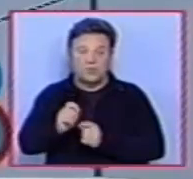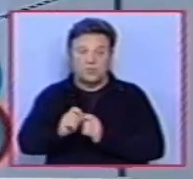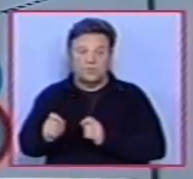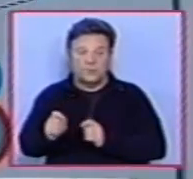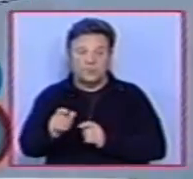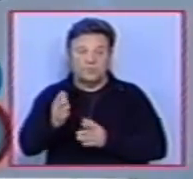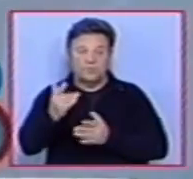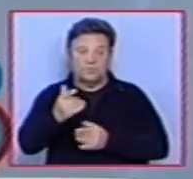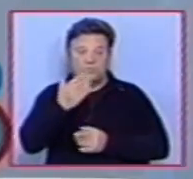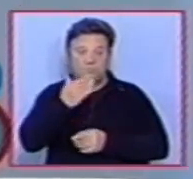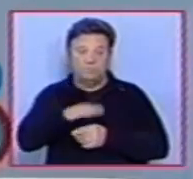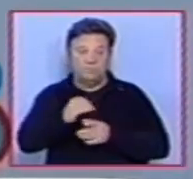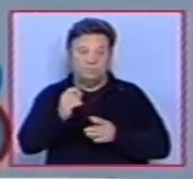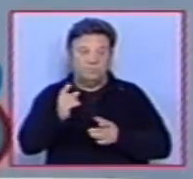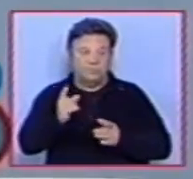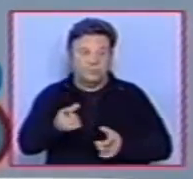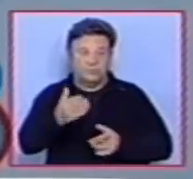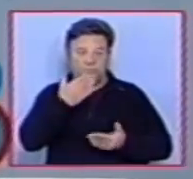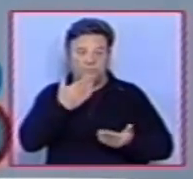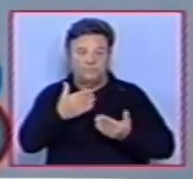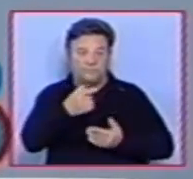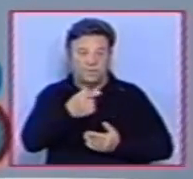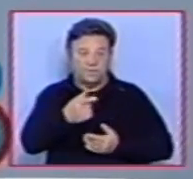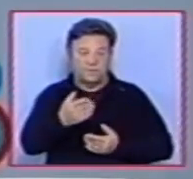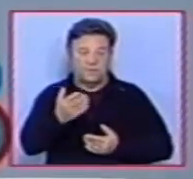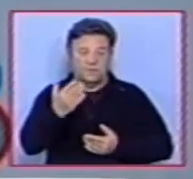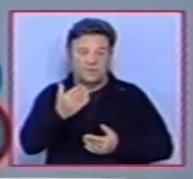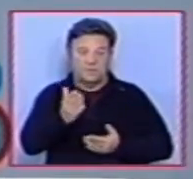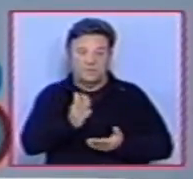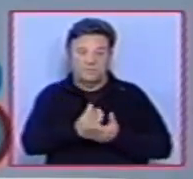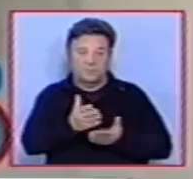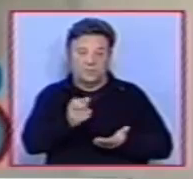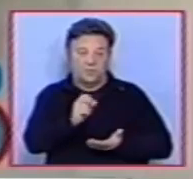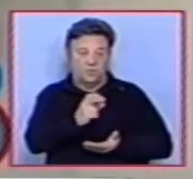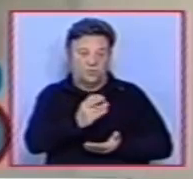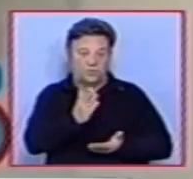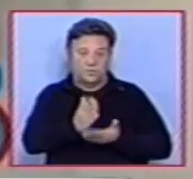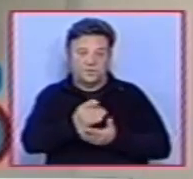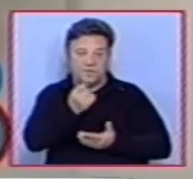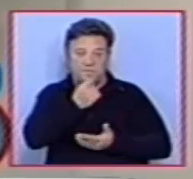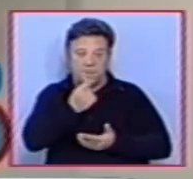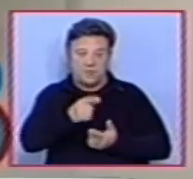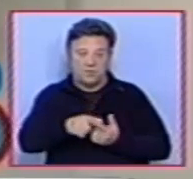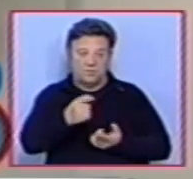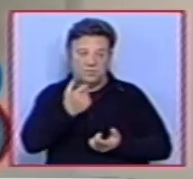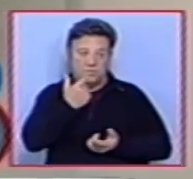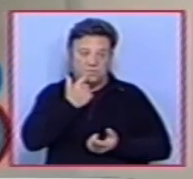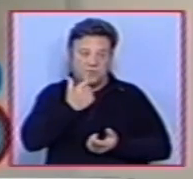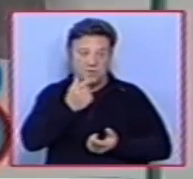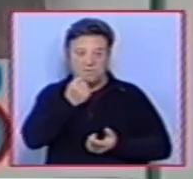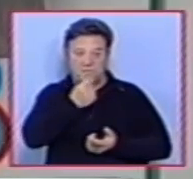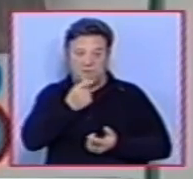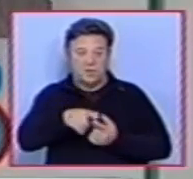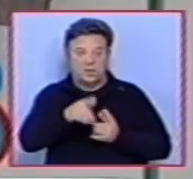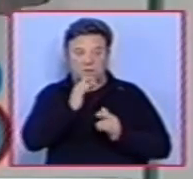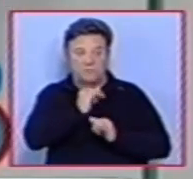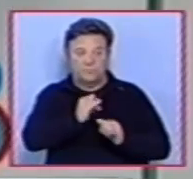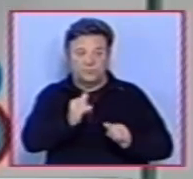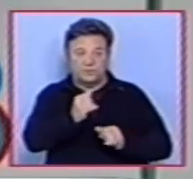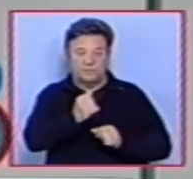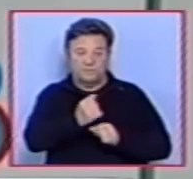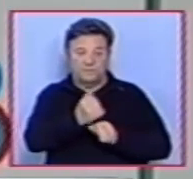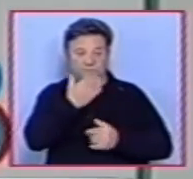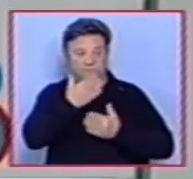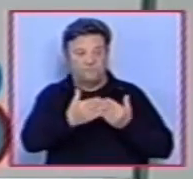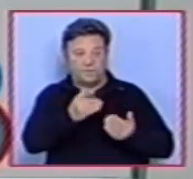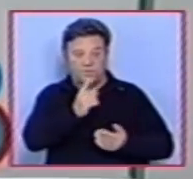em que, por força do vento, portanto, em cerca de outubro até maio, abril-maio, era impossível, com a